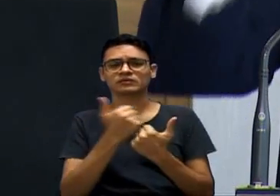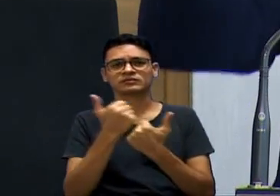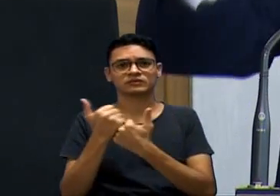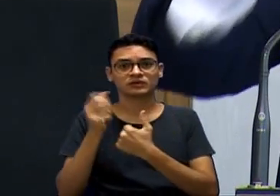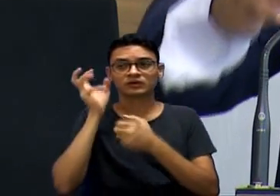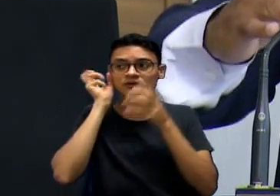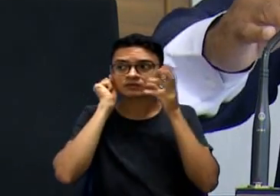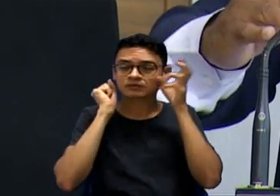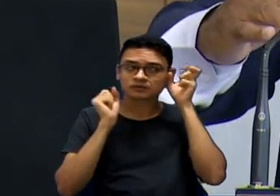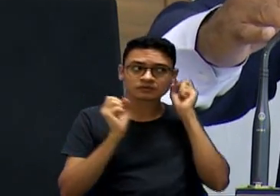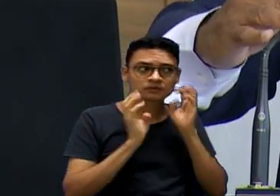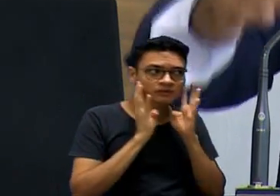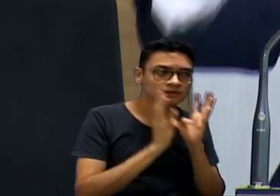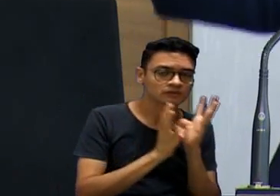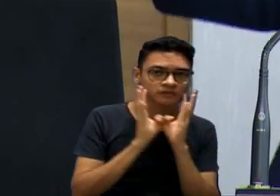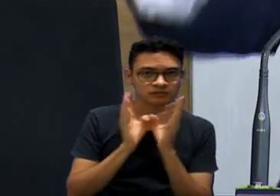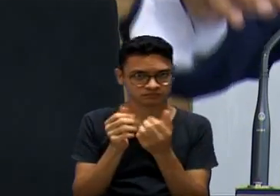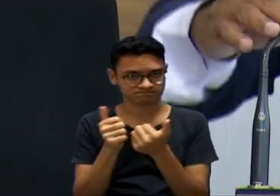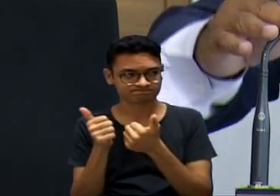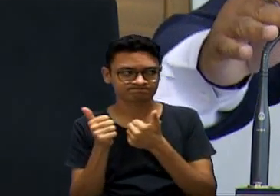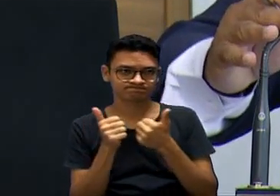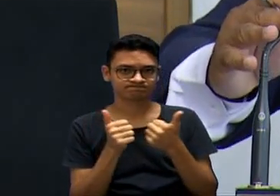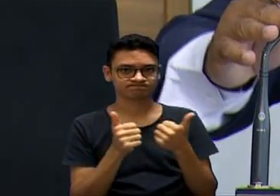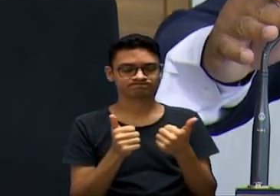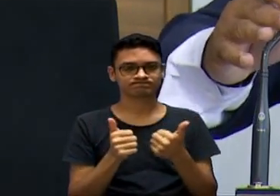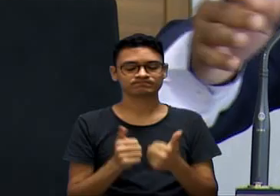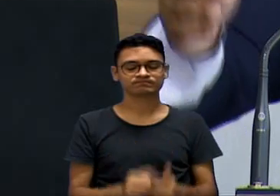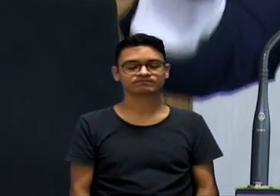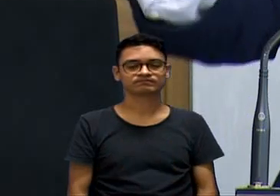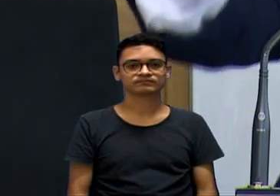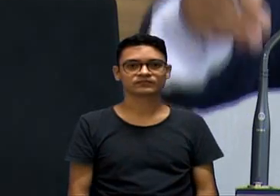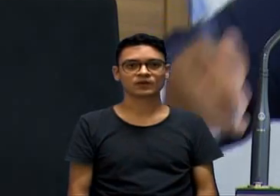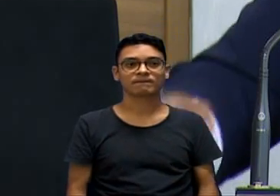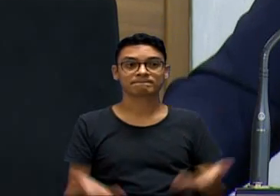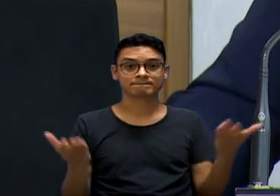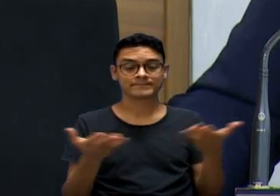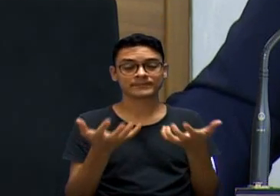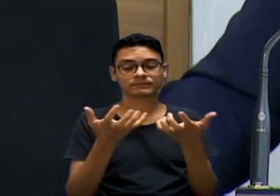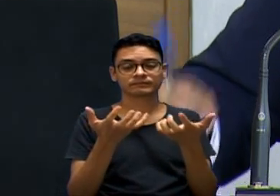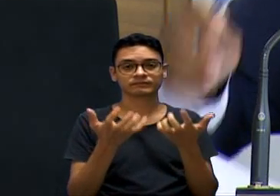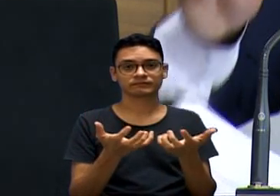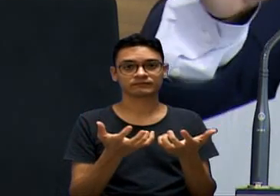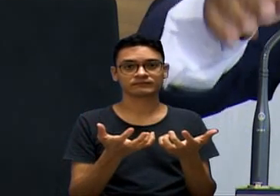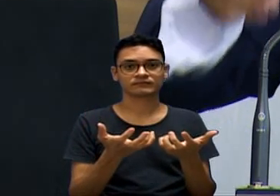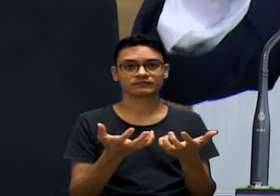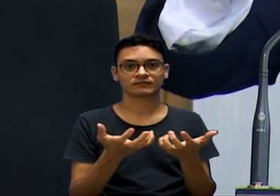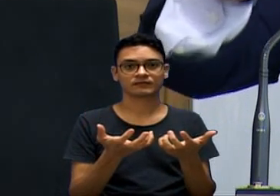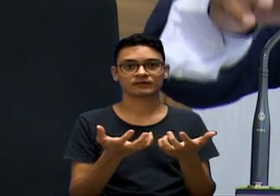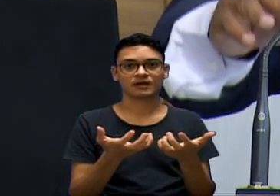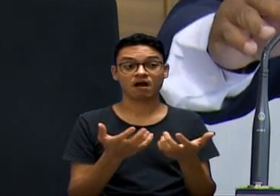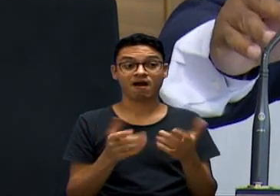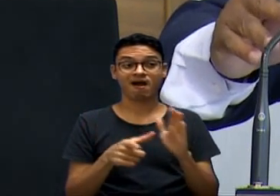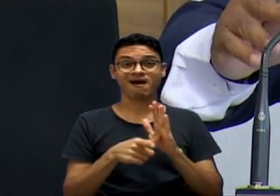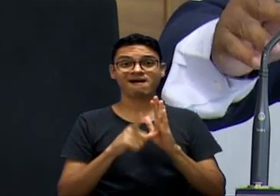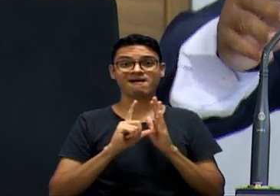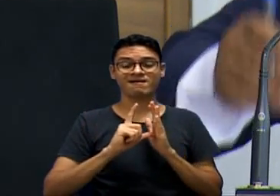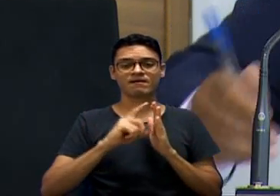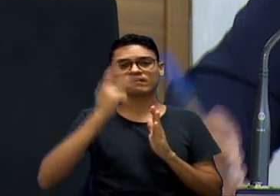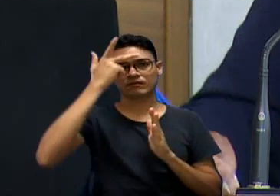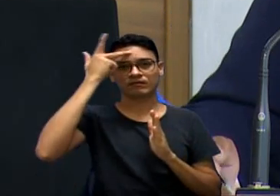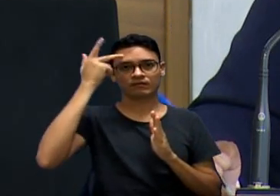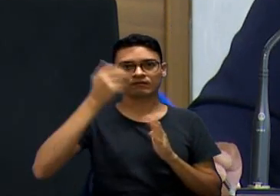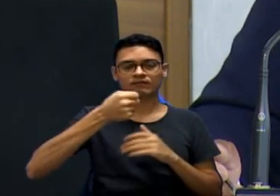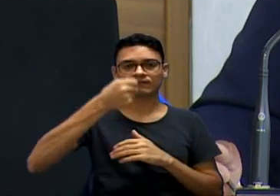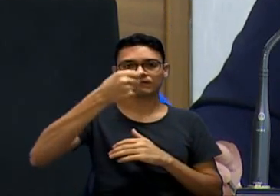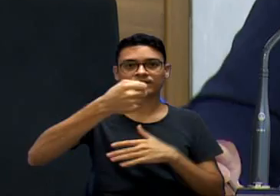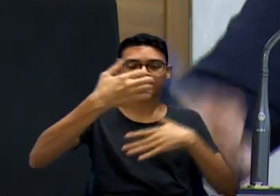respeitem. Obrigado. Vereador, eu gostaria, antes de colocar, eu gostaria de passar a palavra à Vossa Excelência,